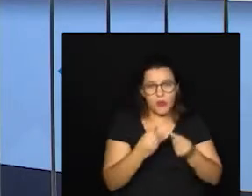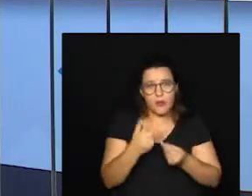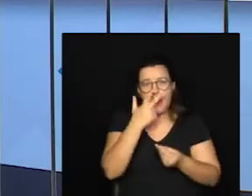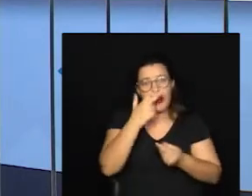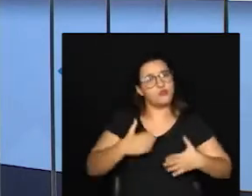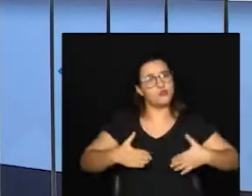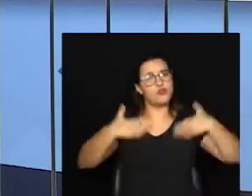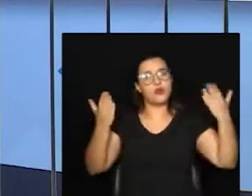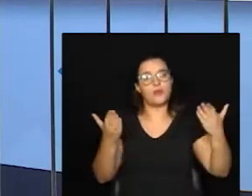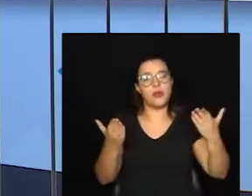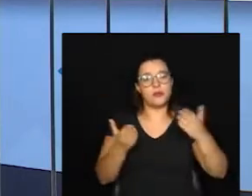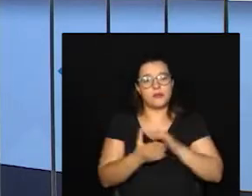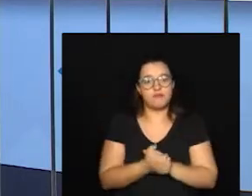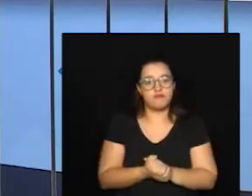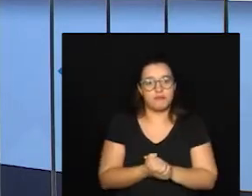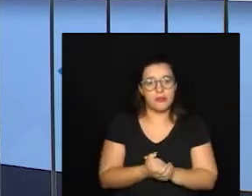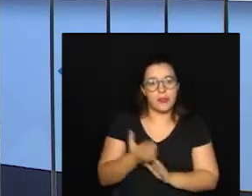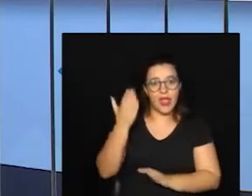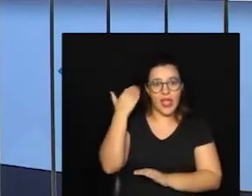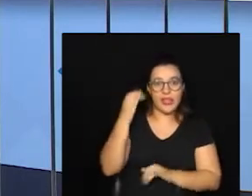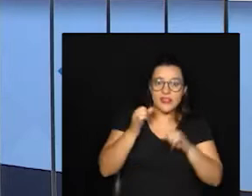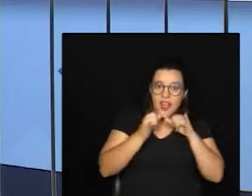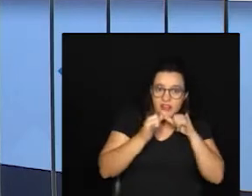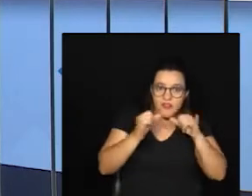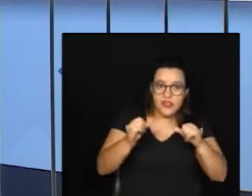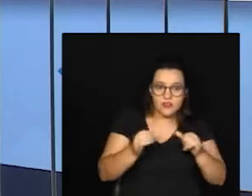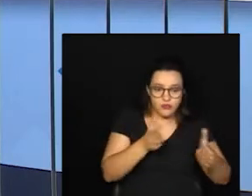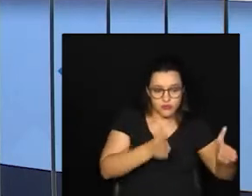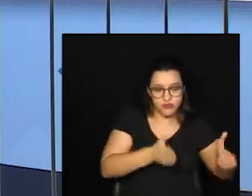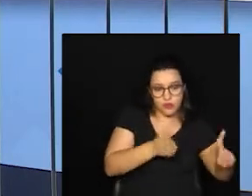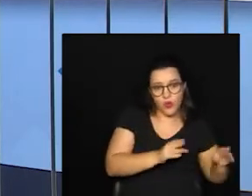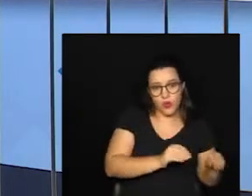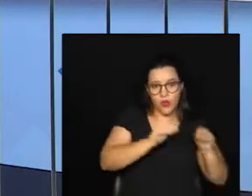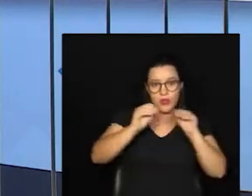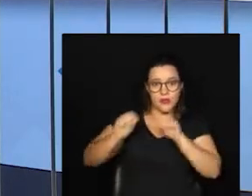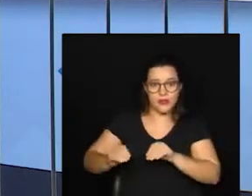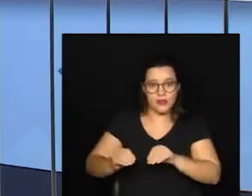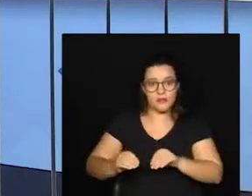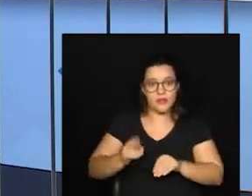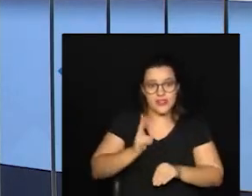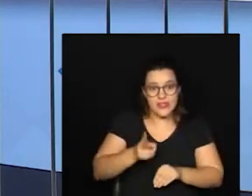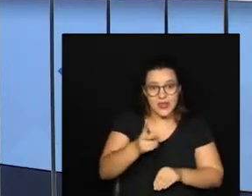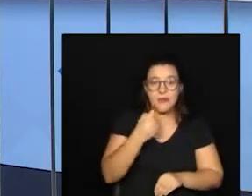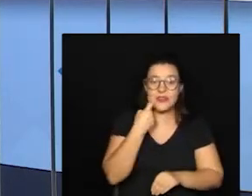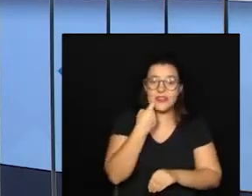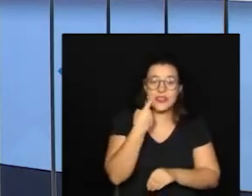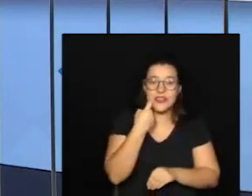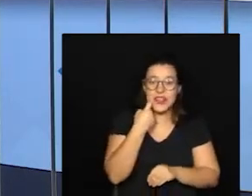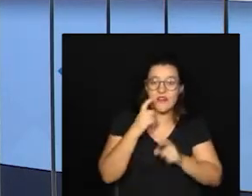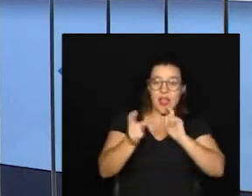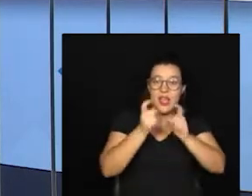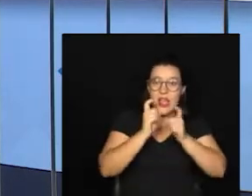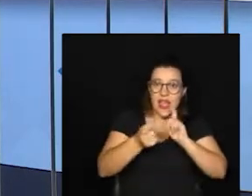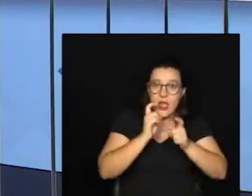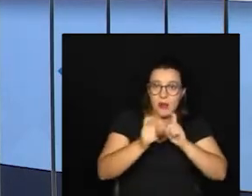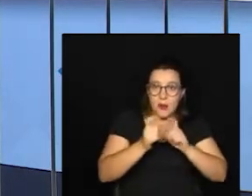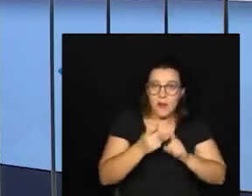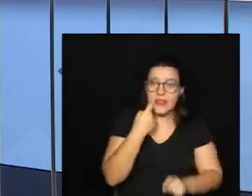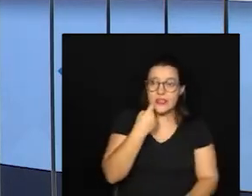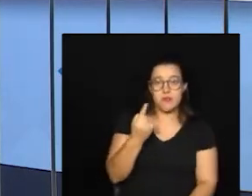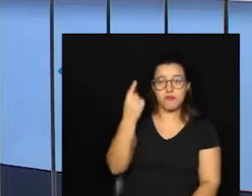cidade, porque sempre o anúncio de mudança de fase é feito durante as coletivas de sexta-feira, e isso não